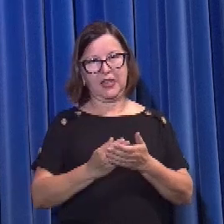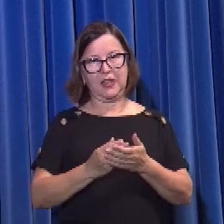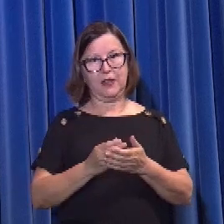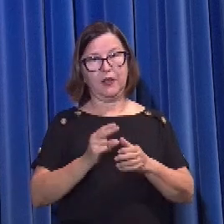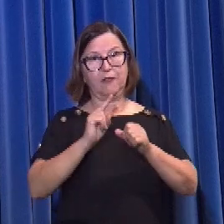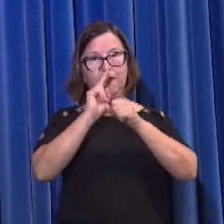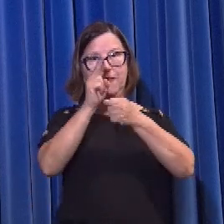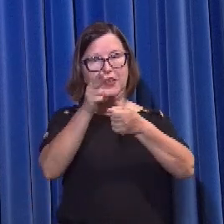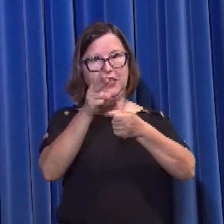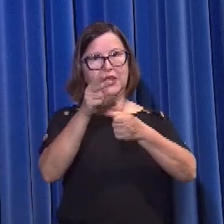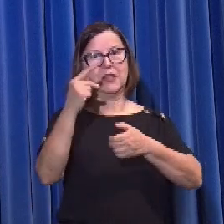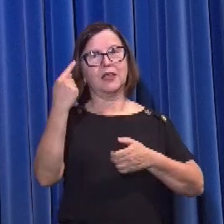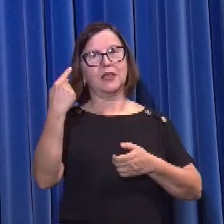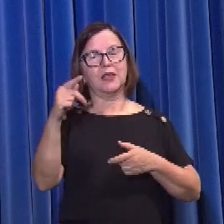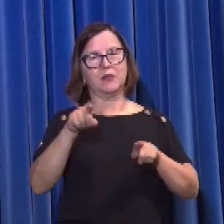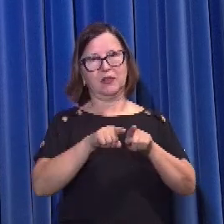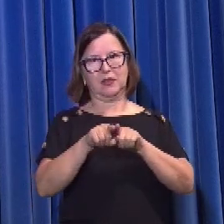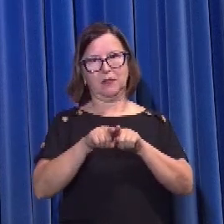teus irmãos.